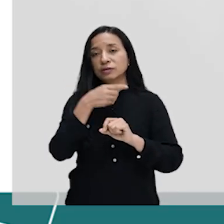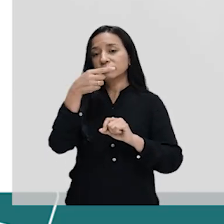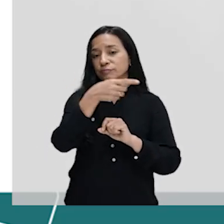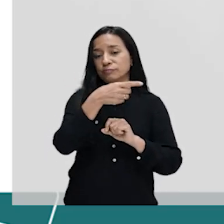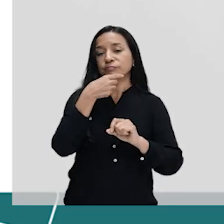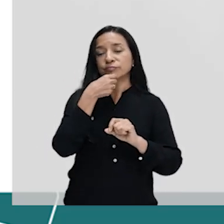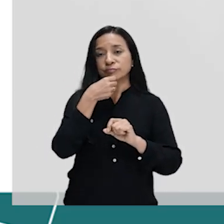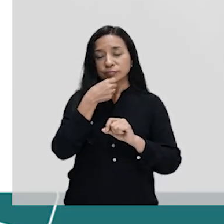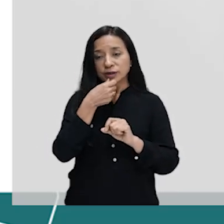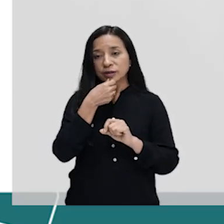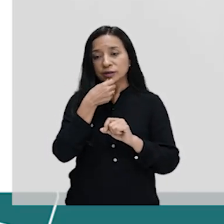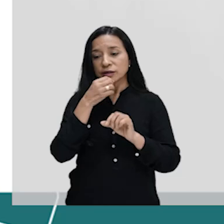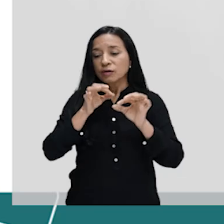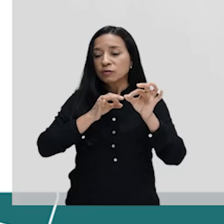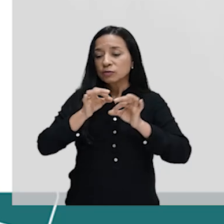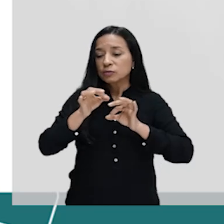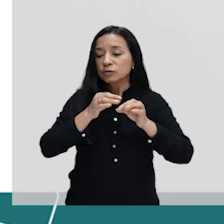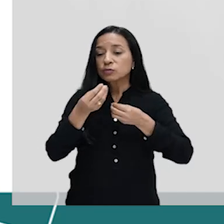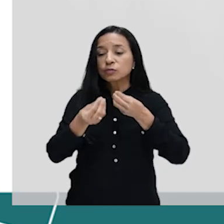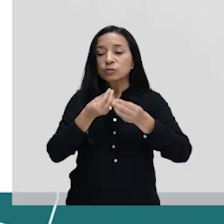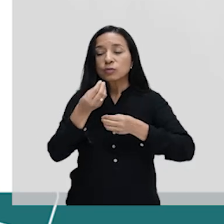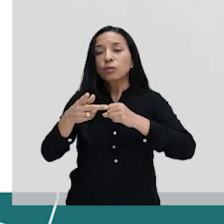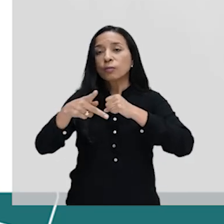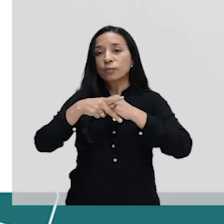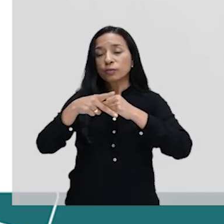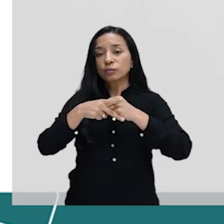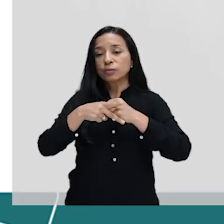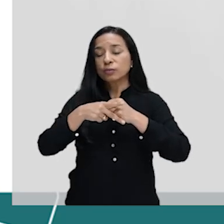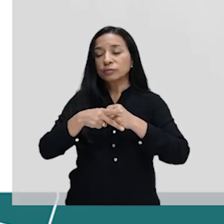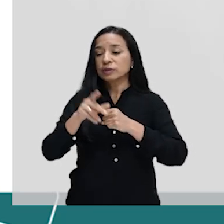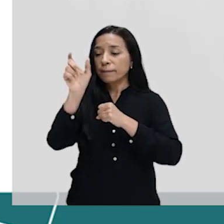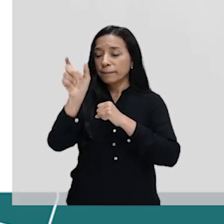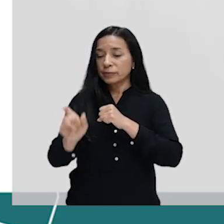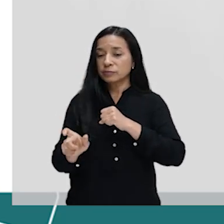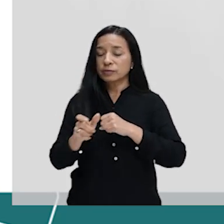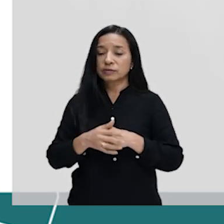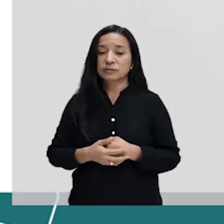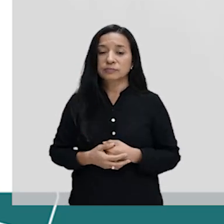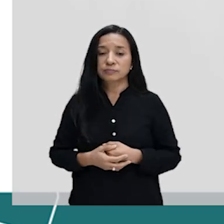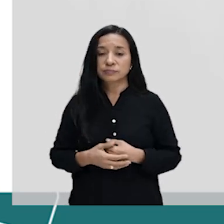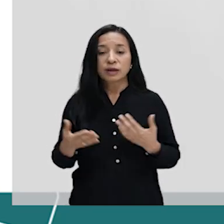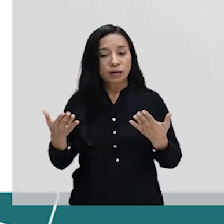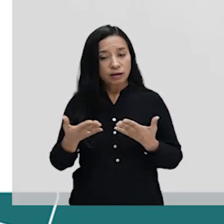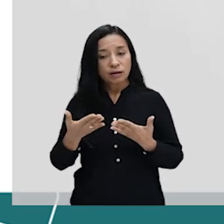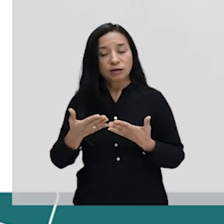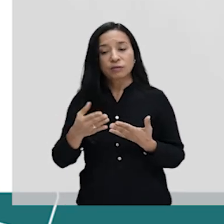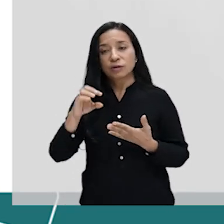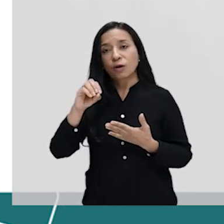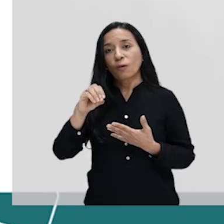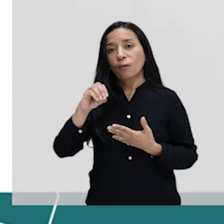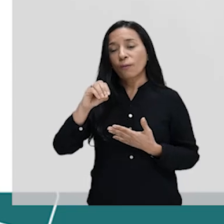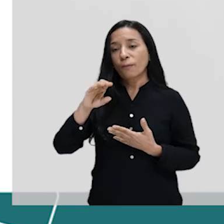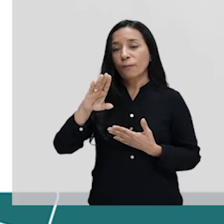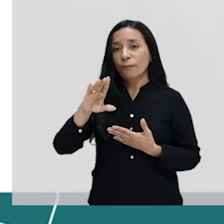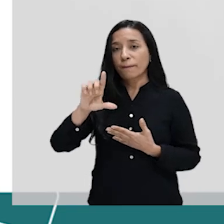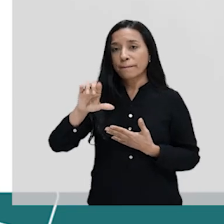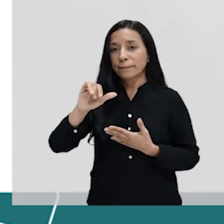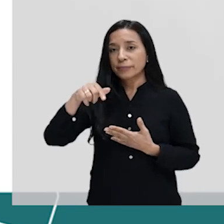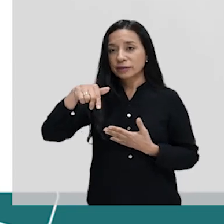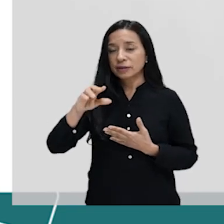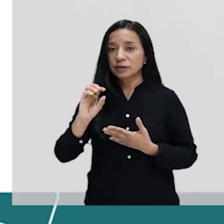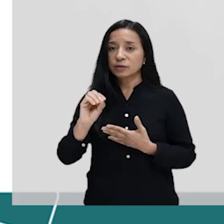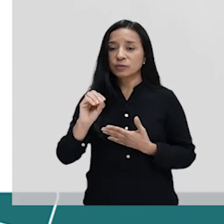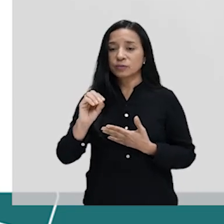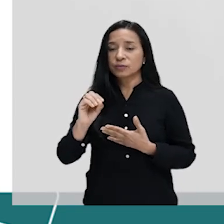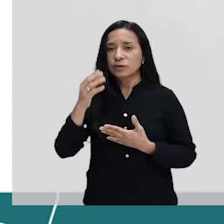como pronomes pessoais. Agora vamos para os pronomes pessoais do caso oblíquo, que eu sei que lá no ensino fundamental,